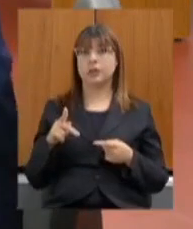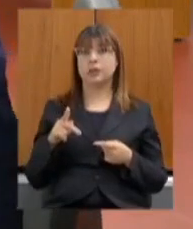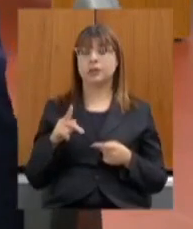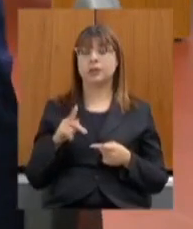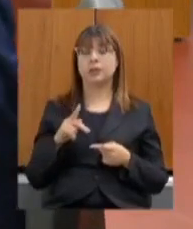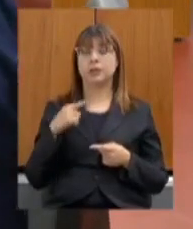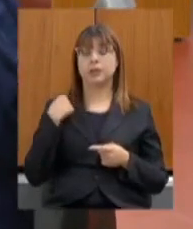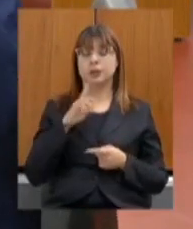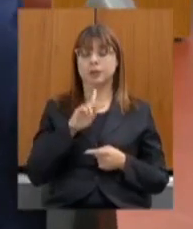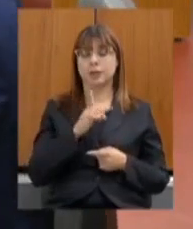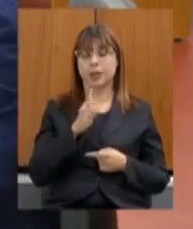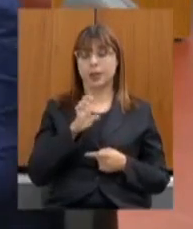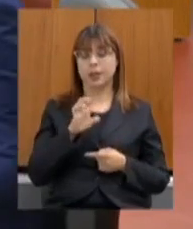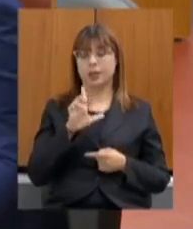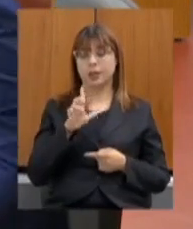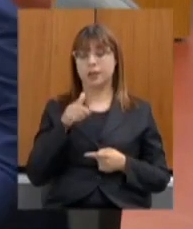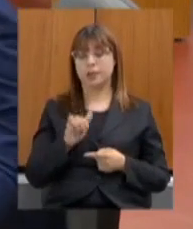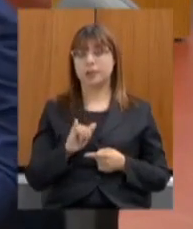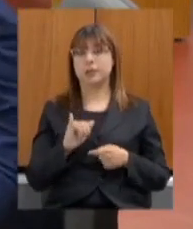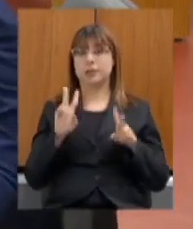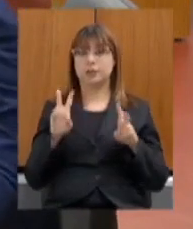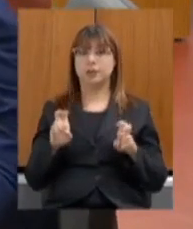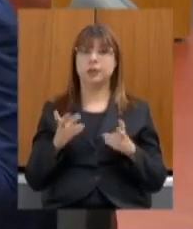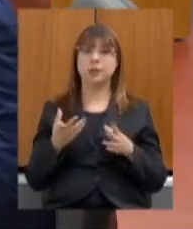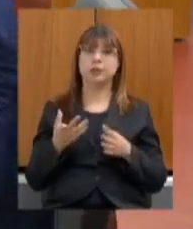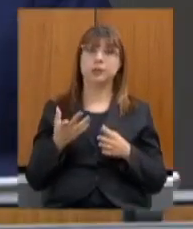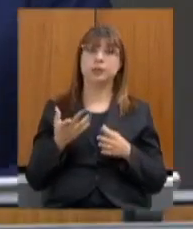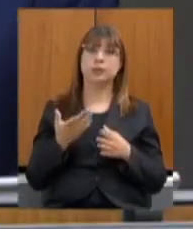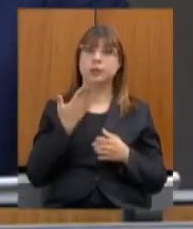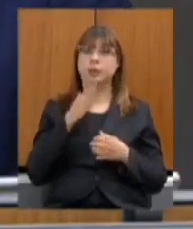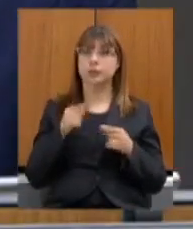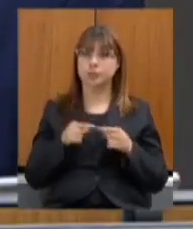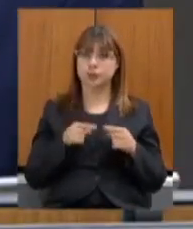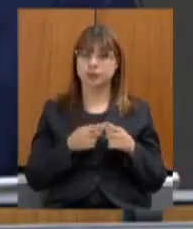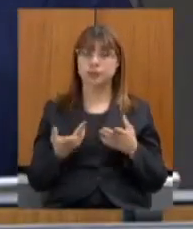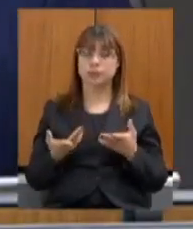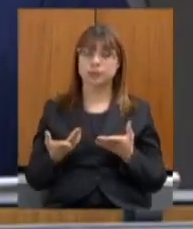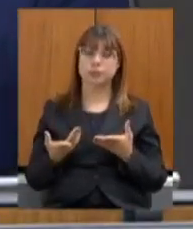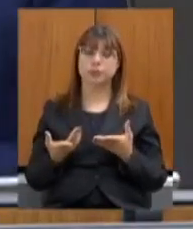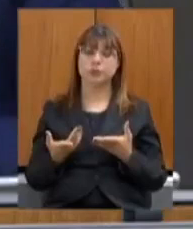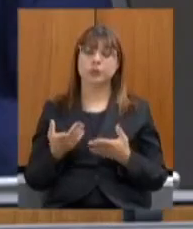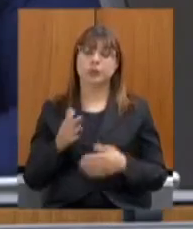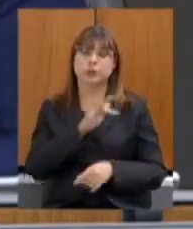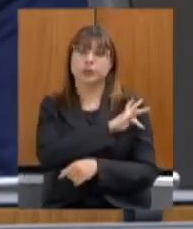deputado Elitarquina, a respeito das alternativas para a questão fiscal do nosso estado.